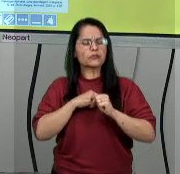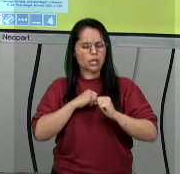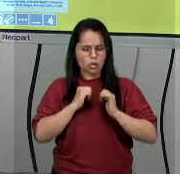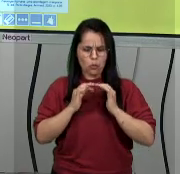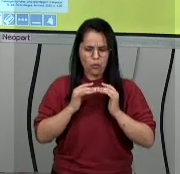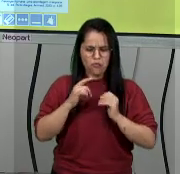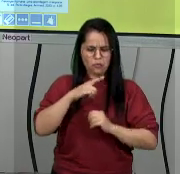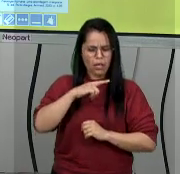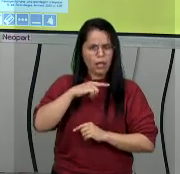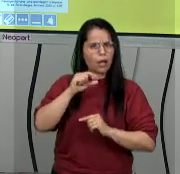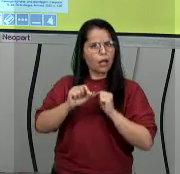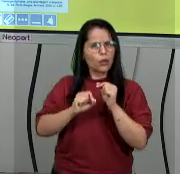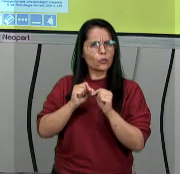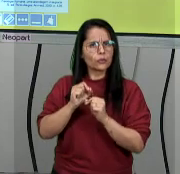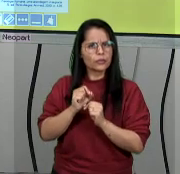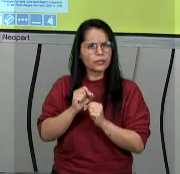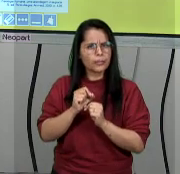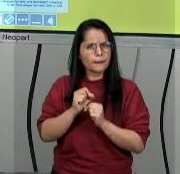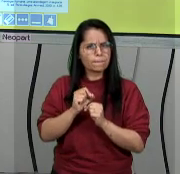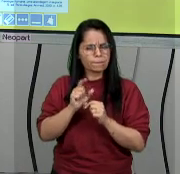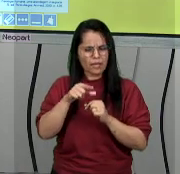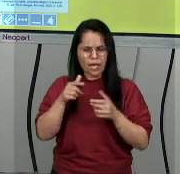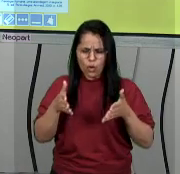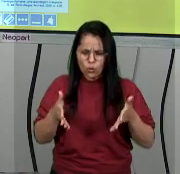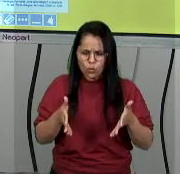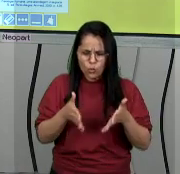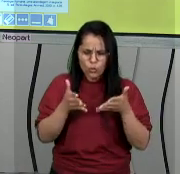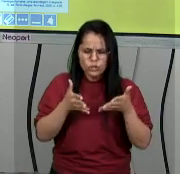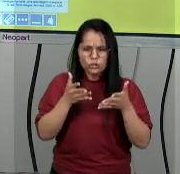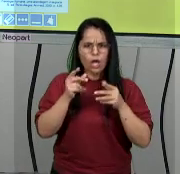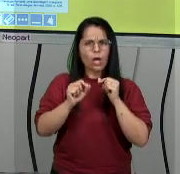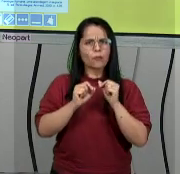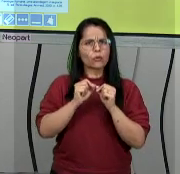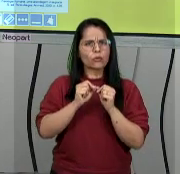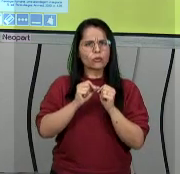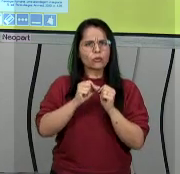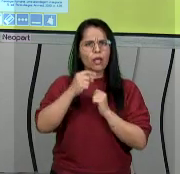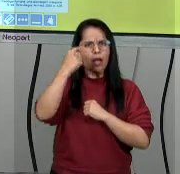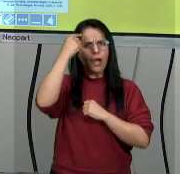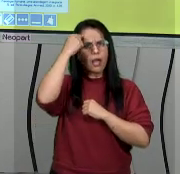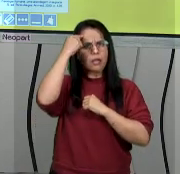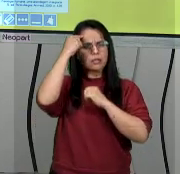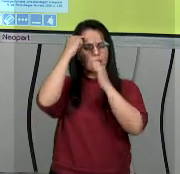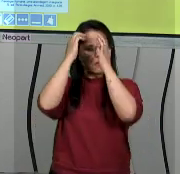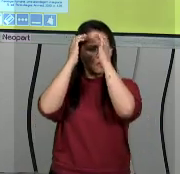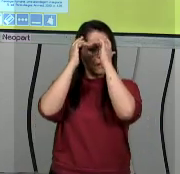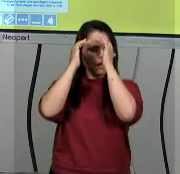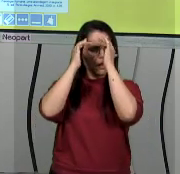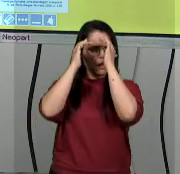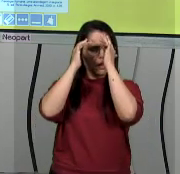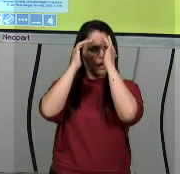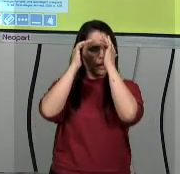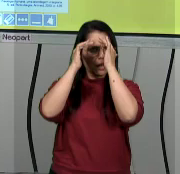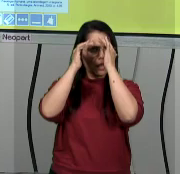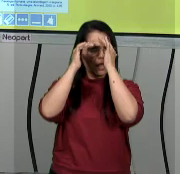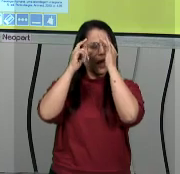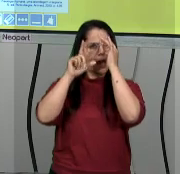que eu tenho, ele é um estímulo que passa do meu sistema nervoso